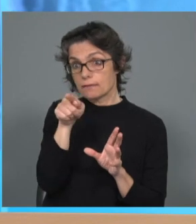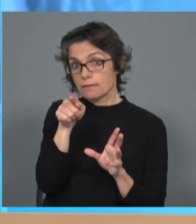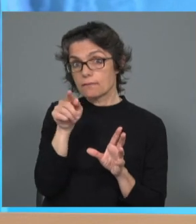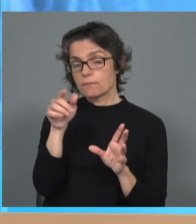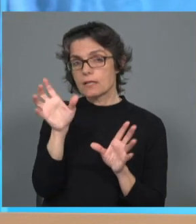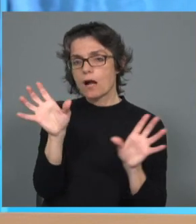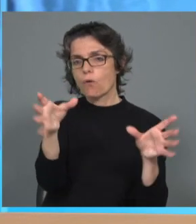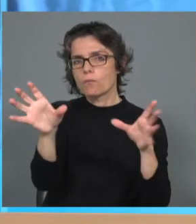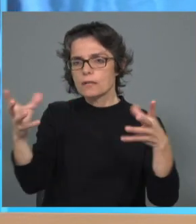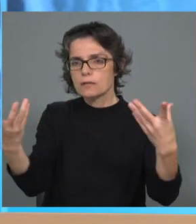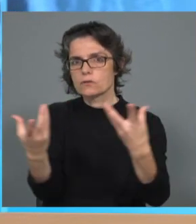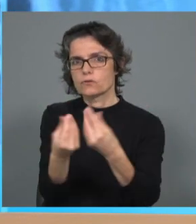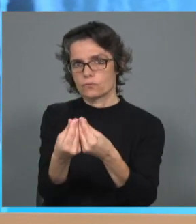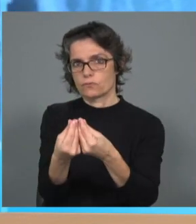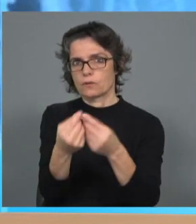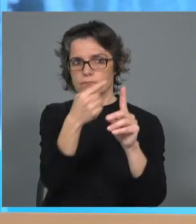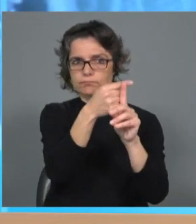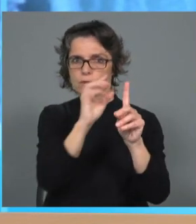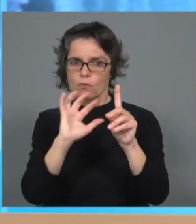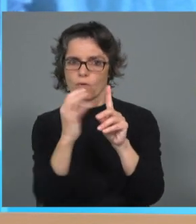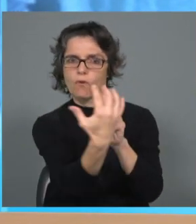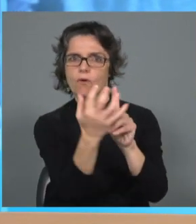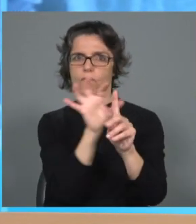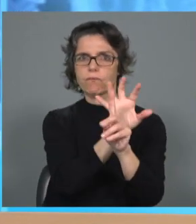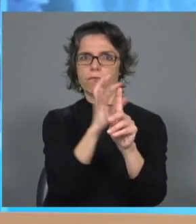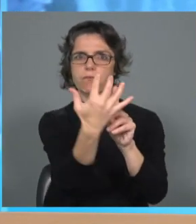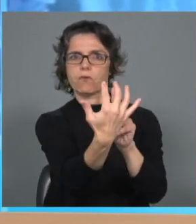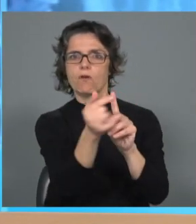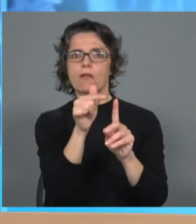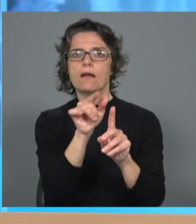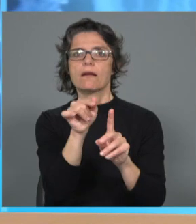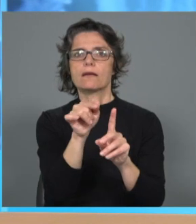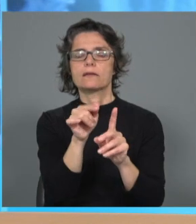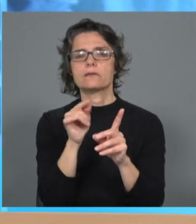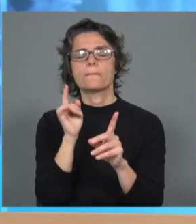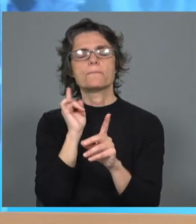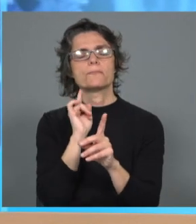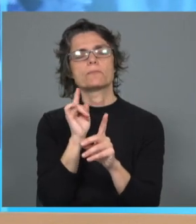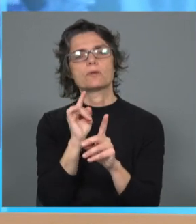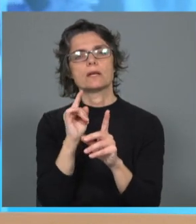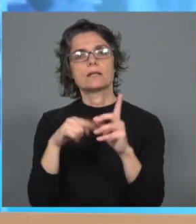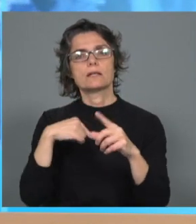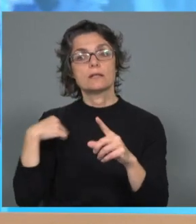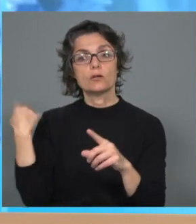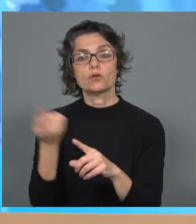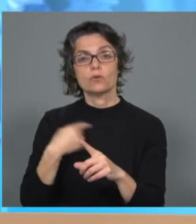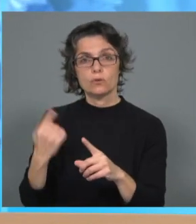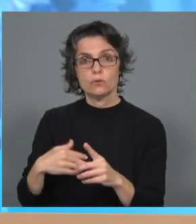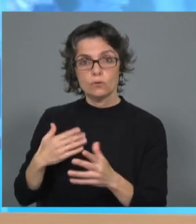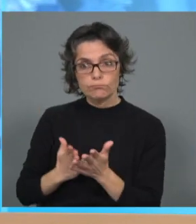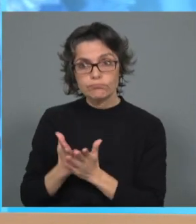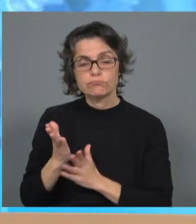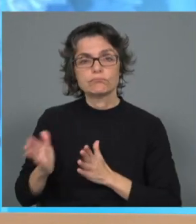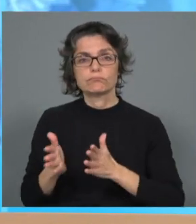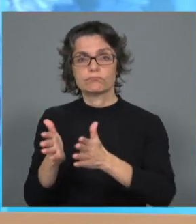mas agora é preciso, de alguma forma, não deixar cair este caminho. E temos procurado